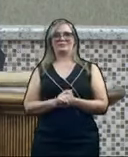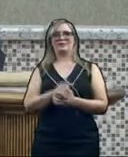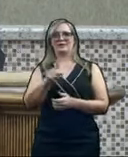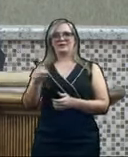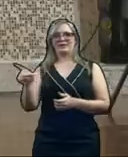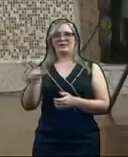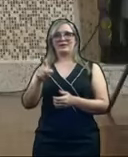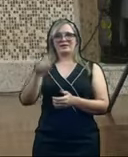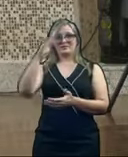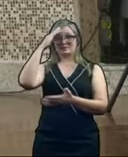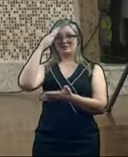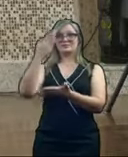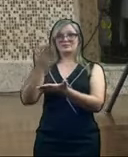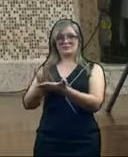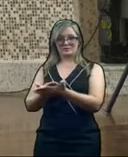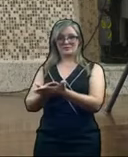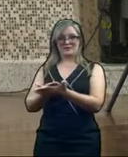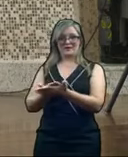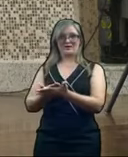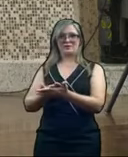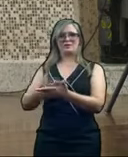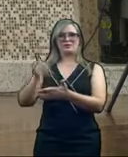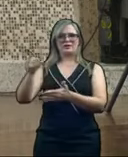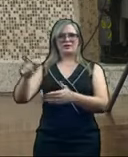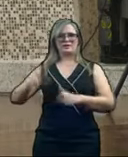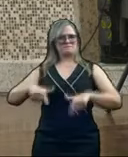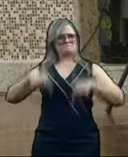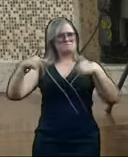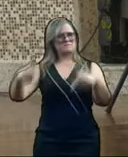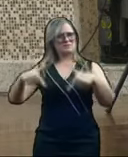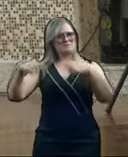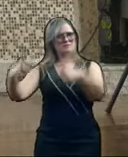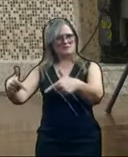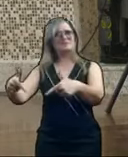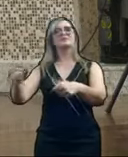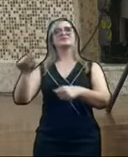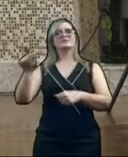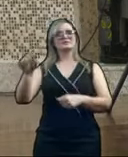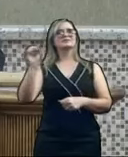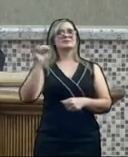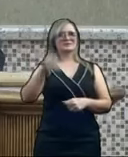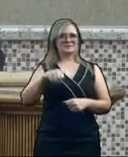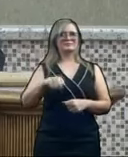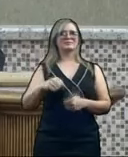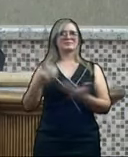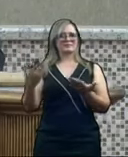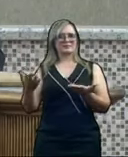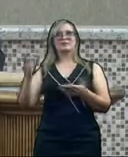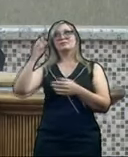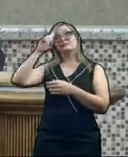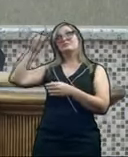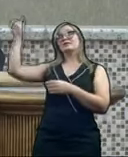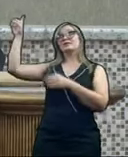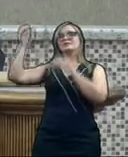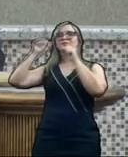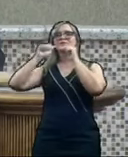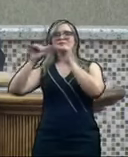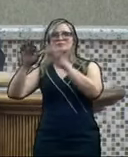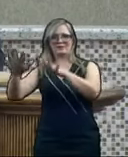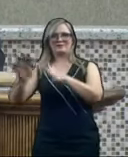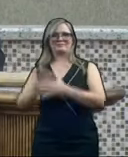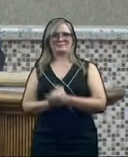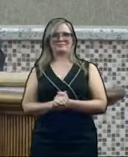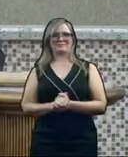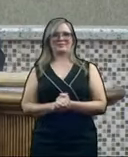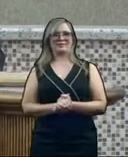dele o que é que você tá fazendo a sua parte não é a parte de Deus Ah mas então Deus olha para Jacó